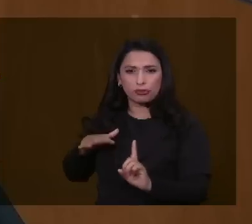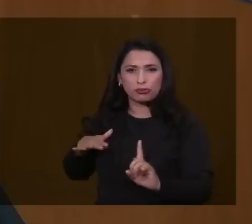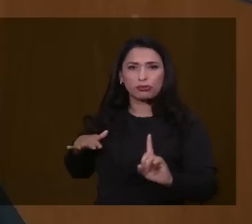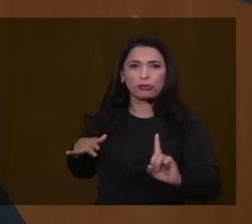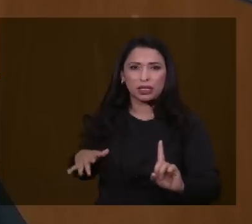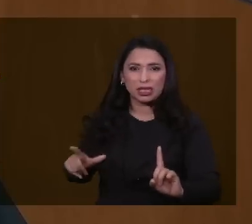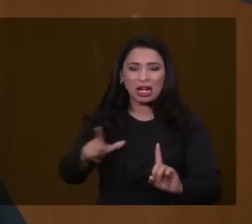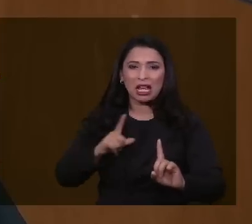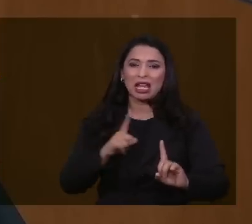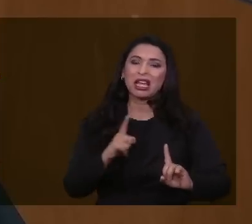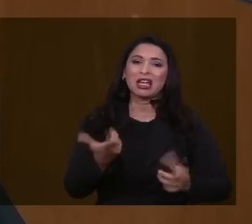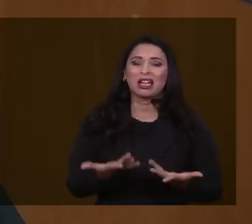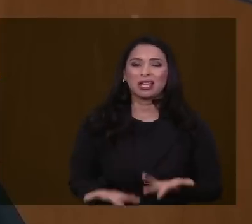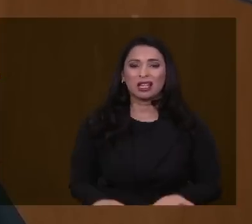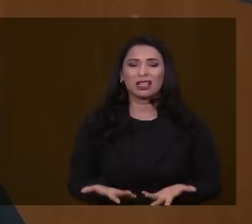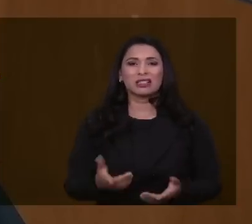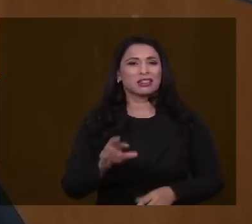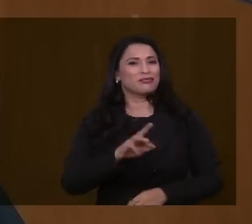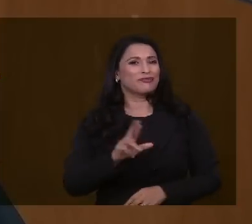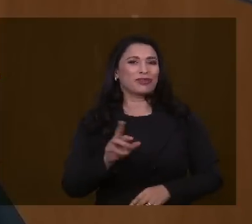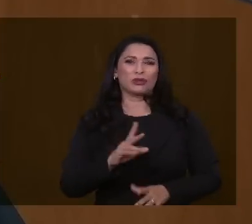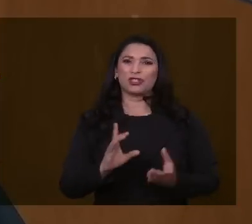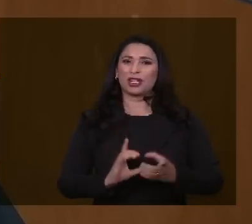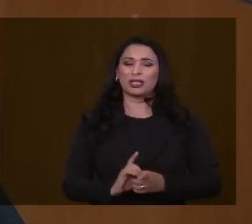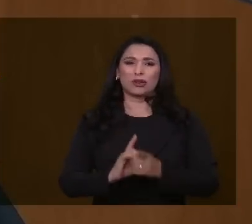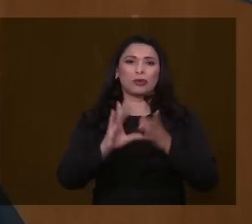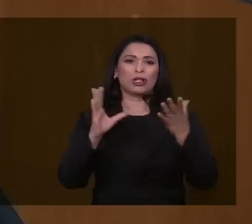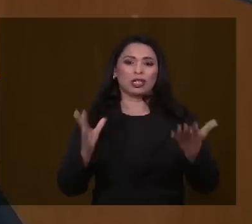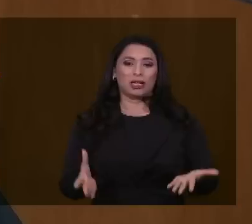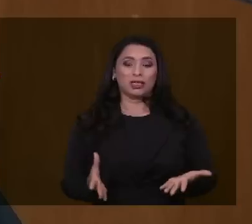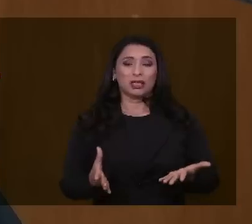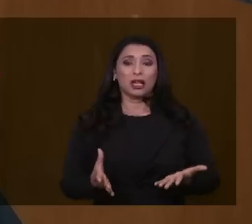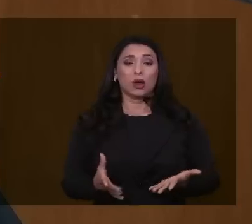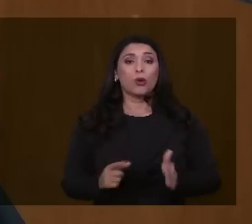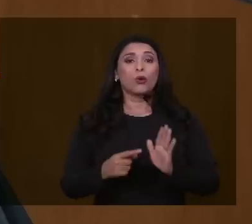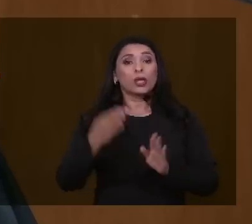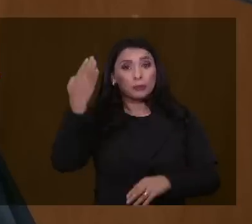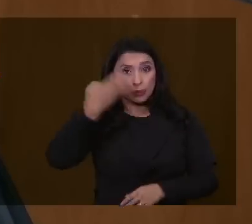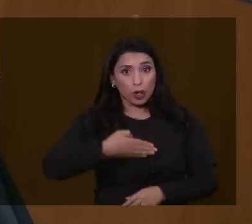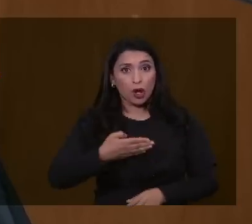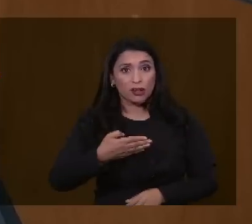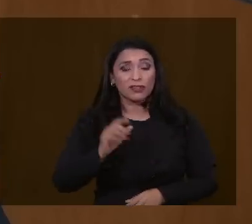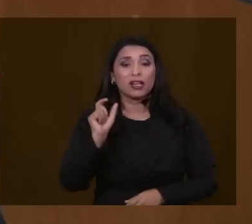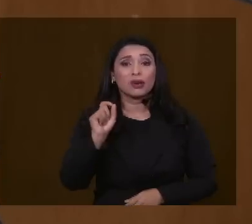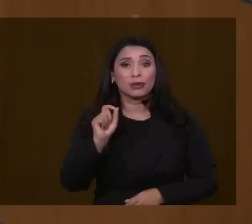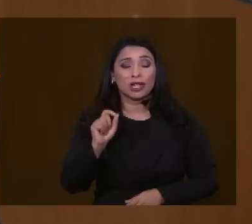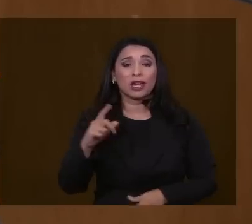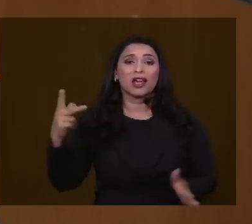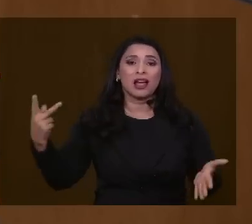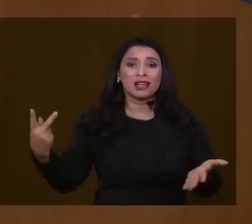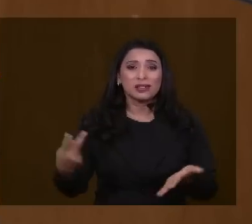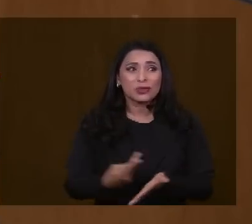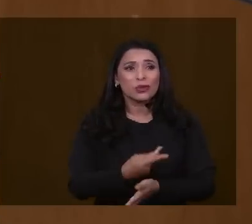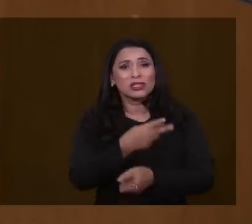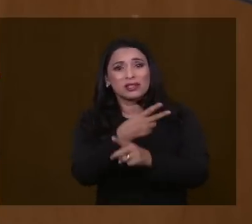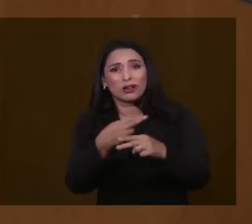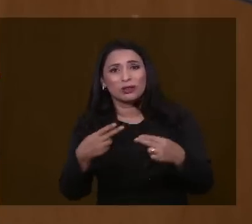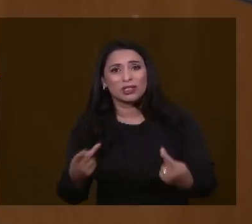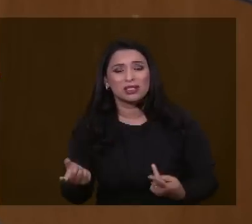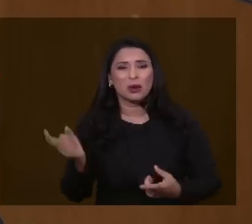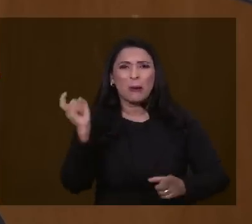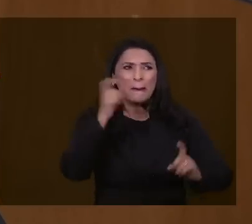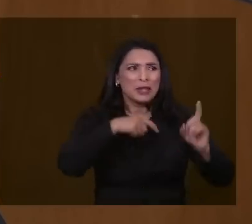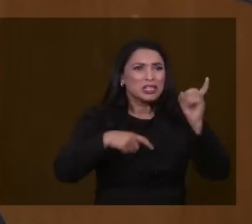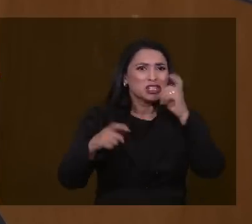democrático. Quem o confirma são os fatos. As sórdidas ofensas e mentiras